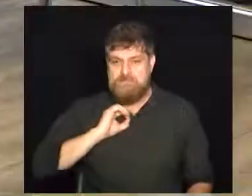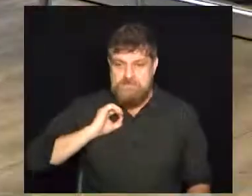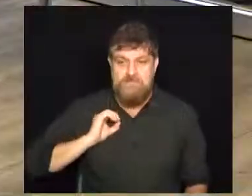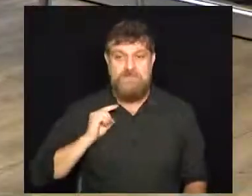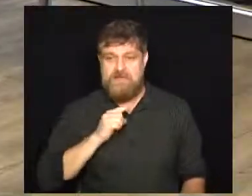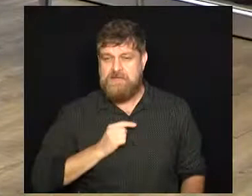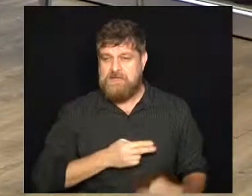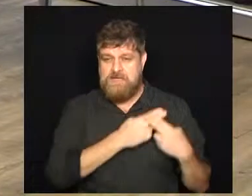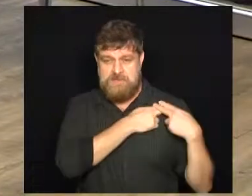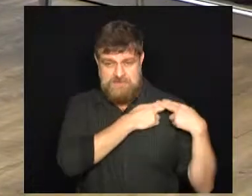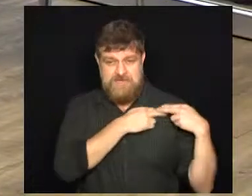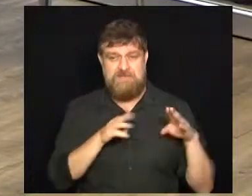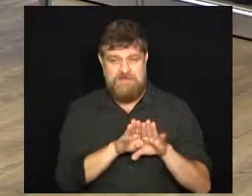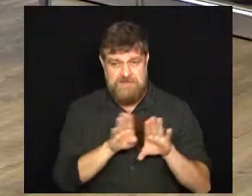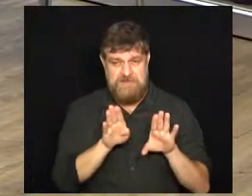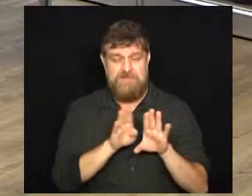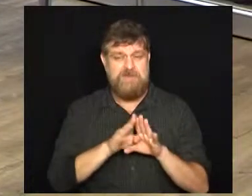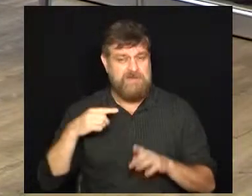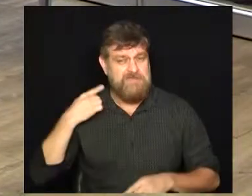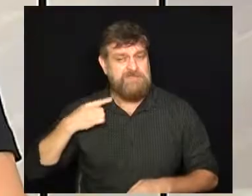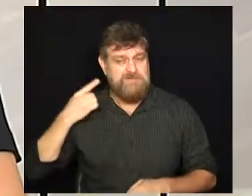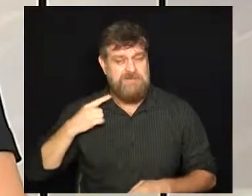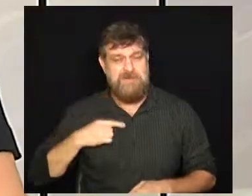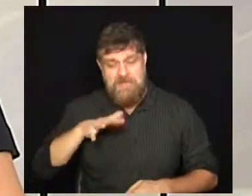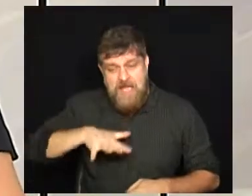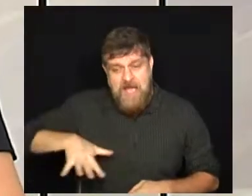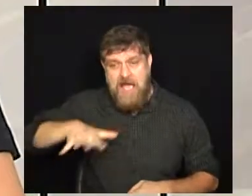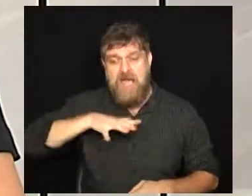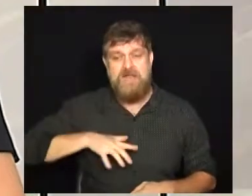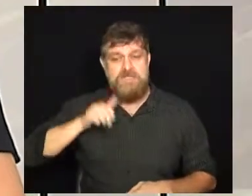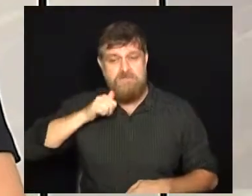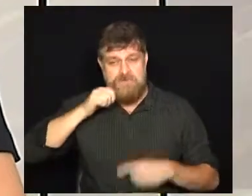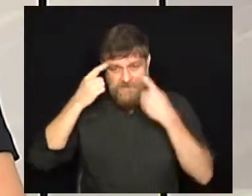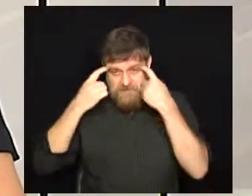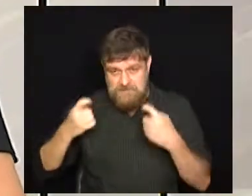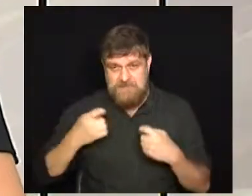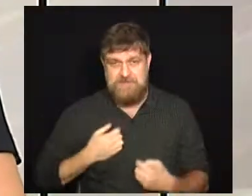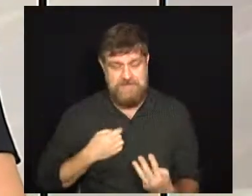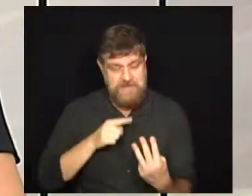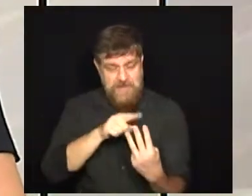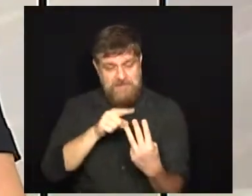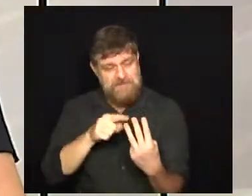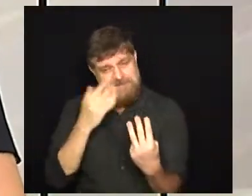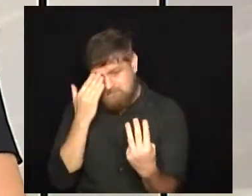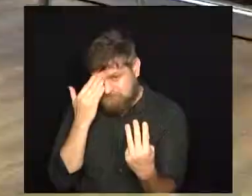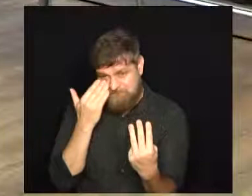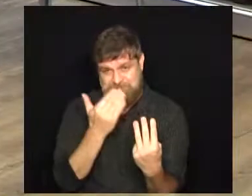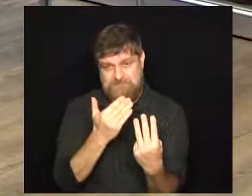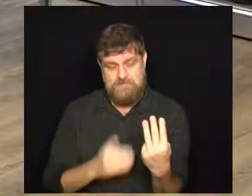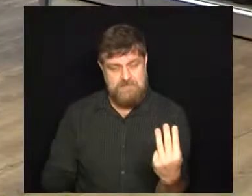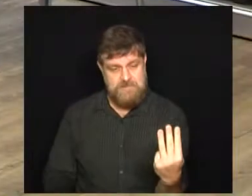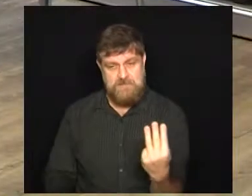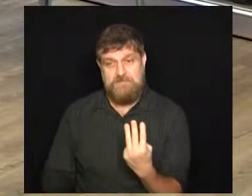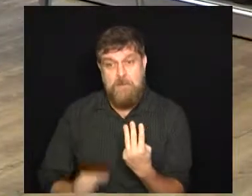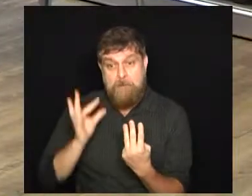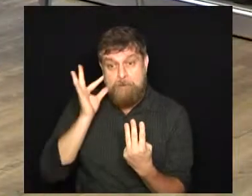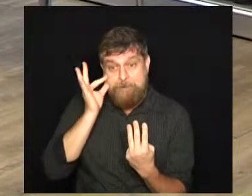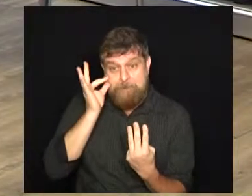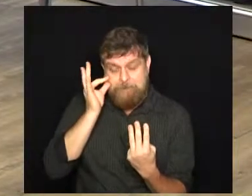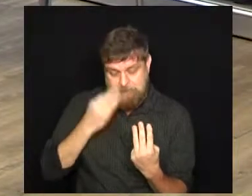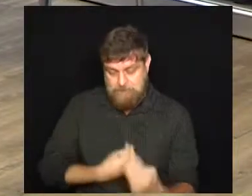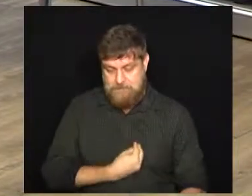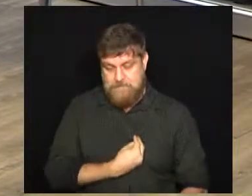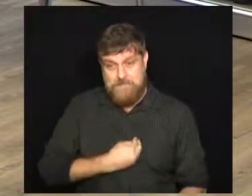doméstica. Antes de começar o nosso bate-papo, eu queria agradecer cada um de vocês por comparecerem aqui no estúdio e falar sobre esse